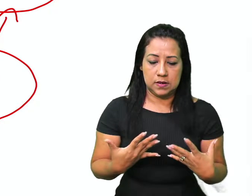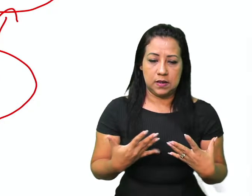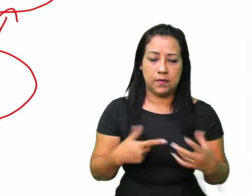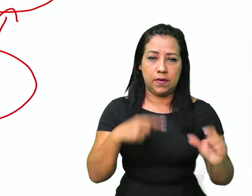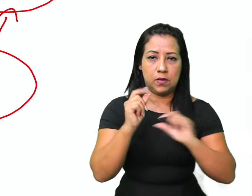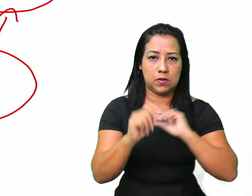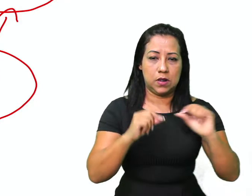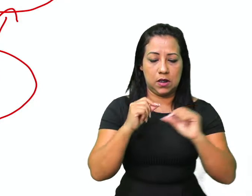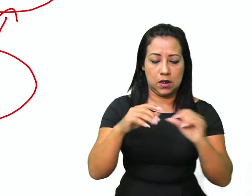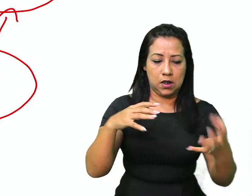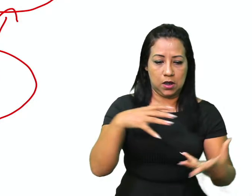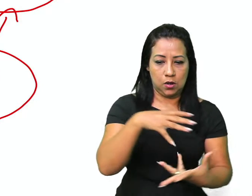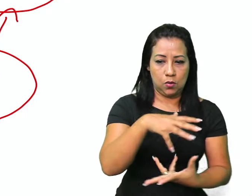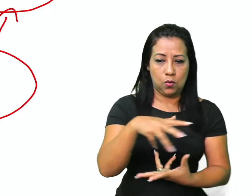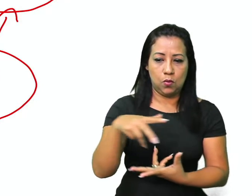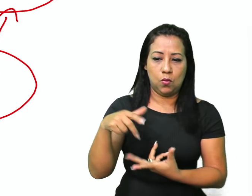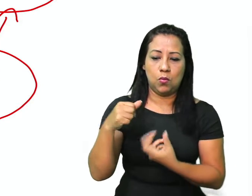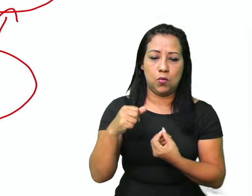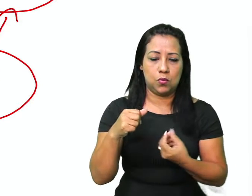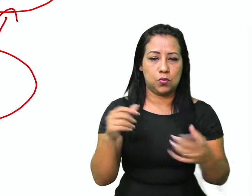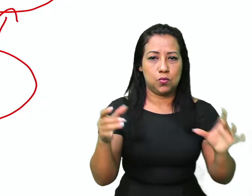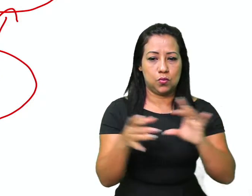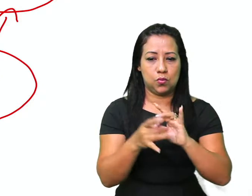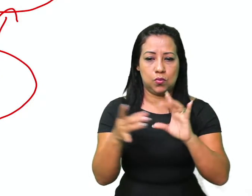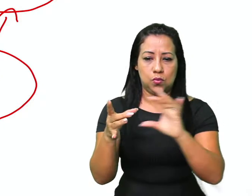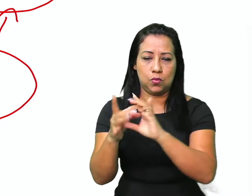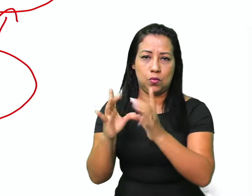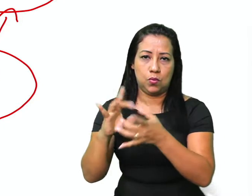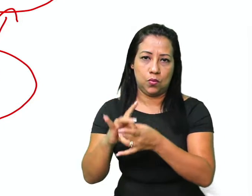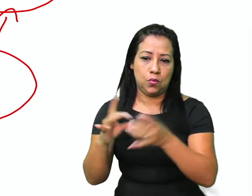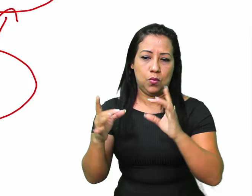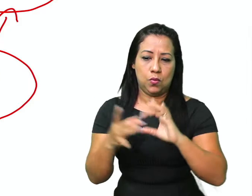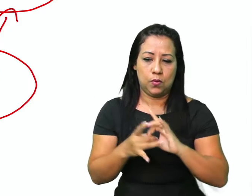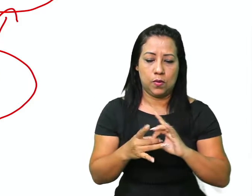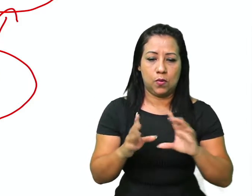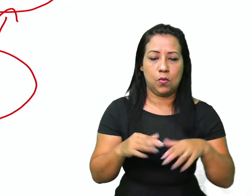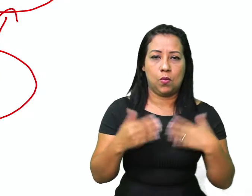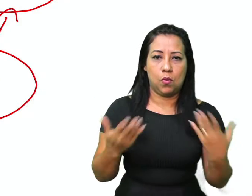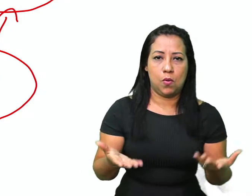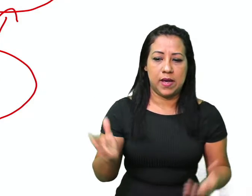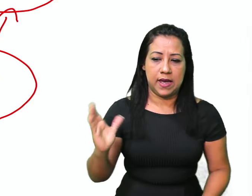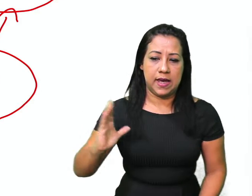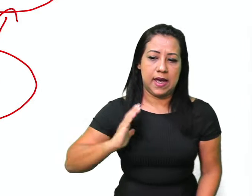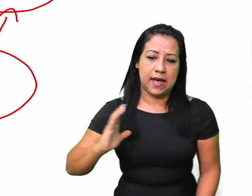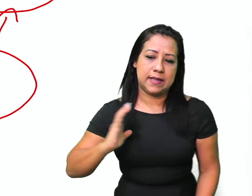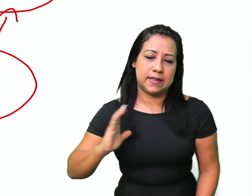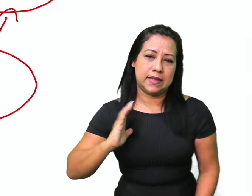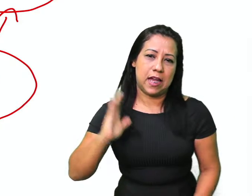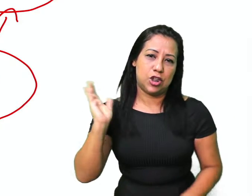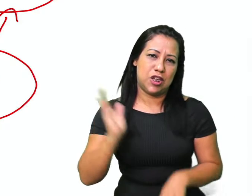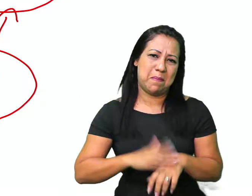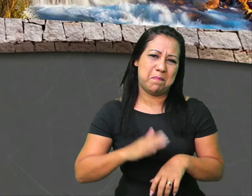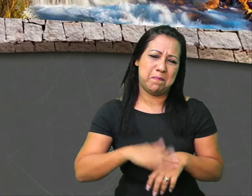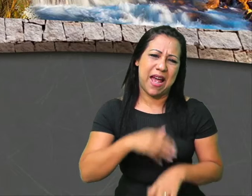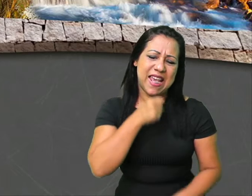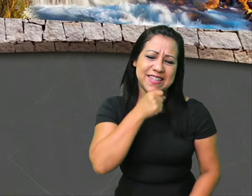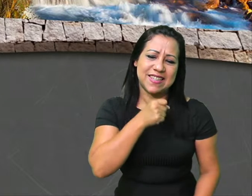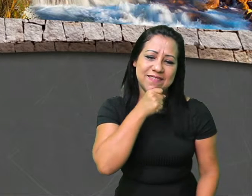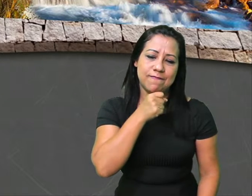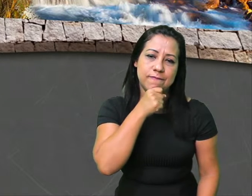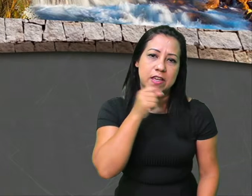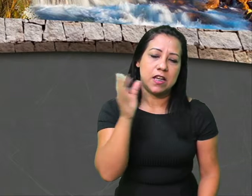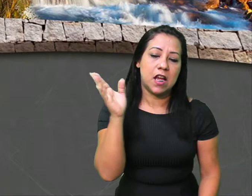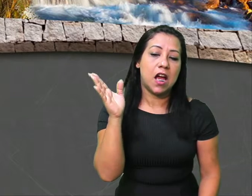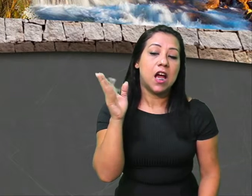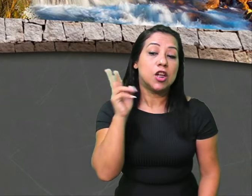interligado. Qual é a cidade mais antiga de Rondônia? Opa, cadê você, meu querido